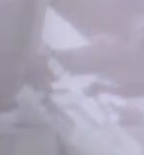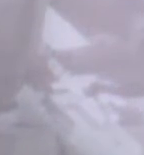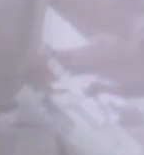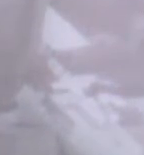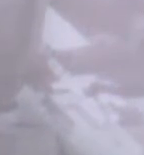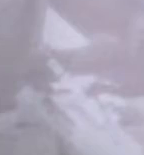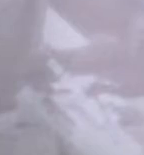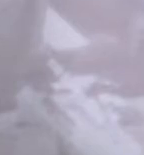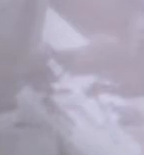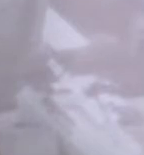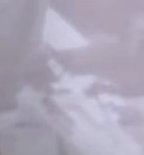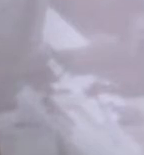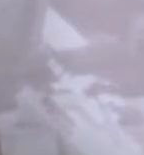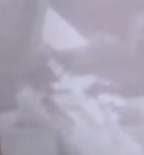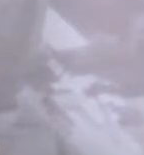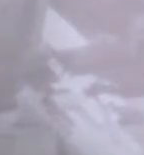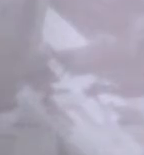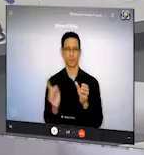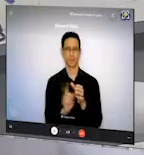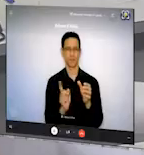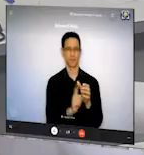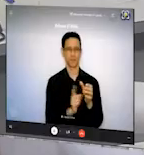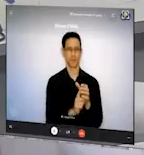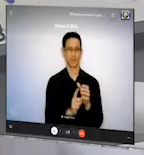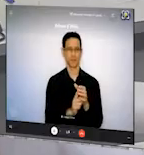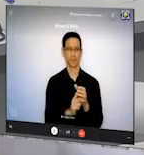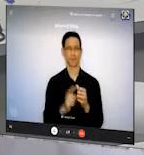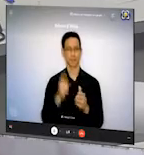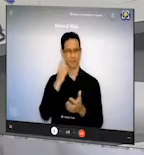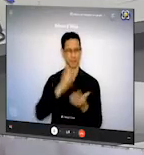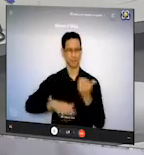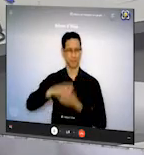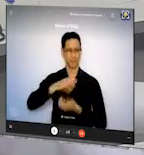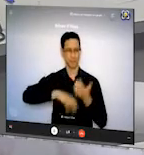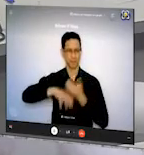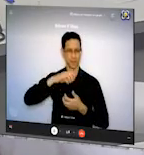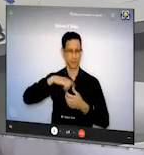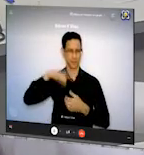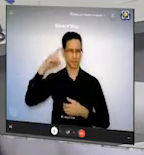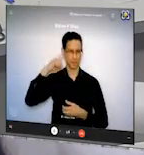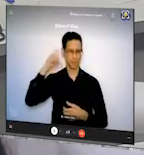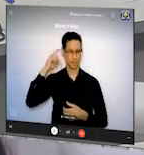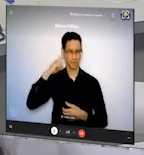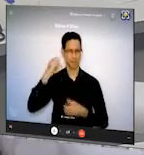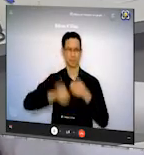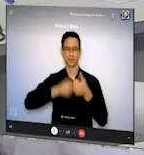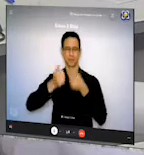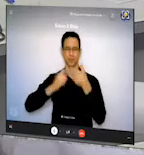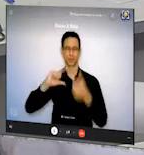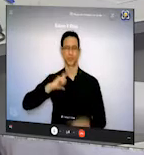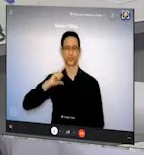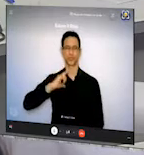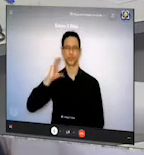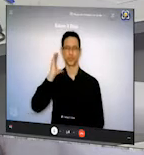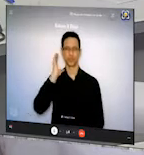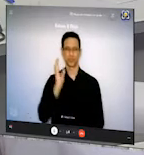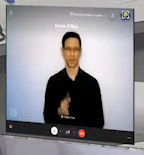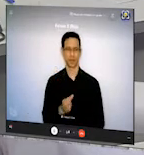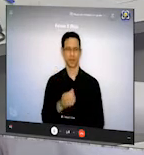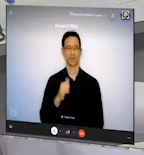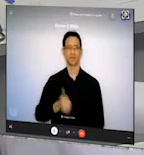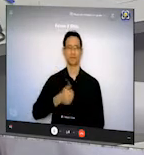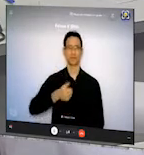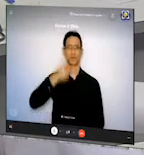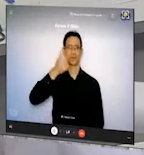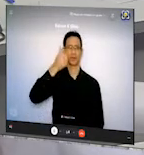lei 28 de 2021, de iniciativa do vereador Silvio, entra em pauta, mas não chega a votação. Dessa